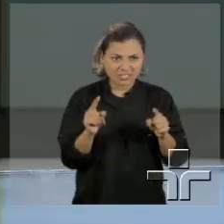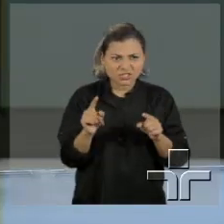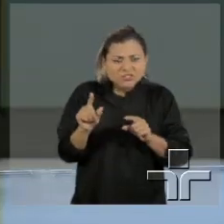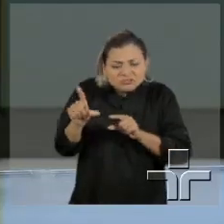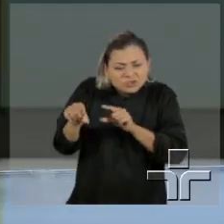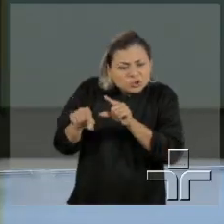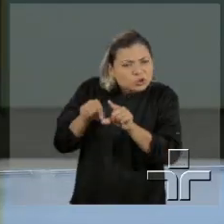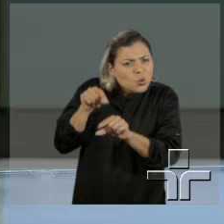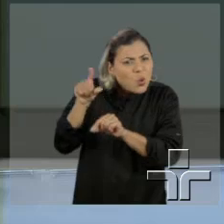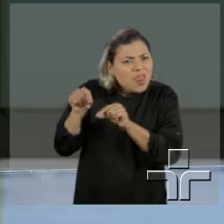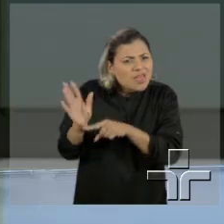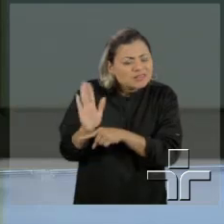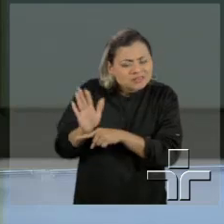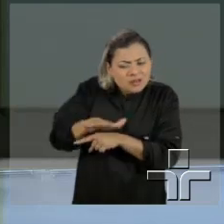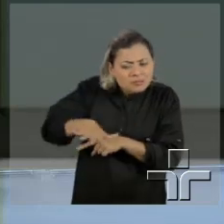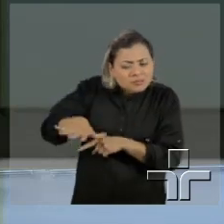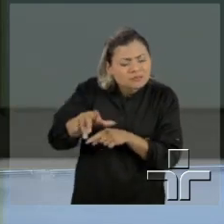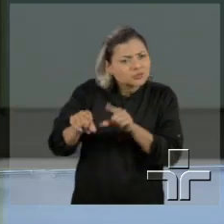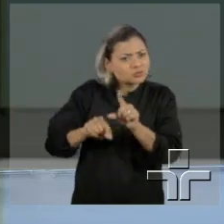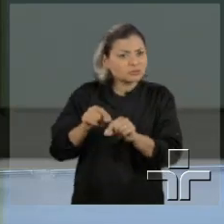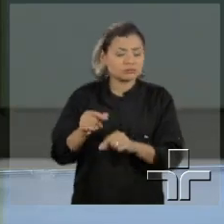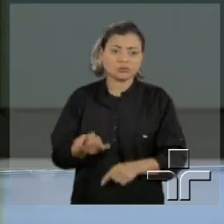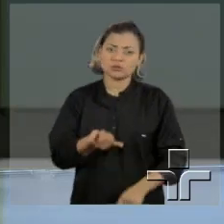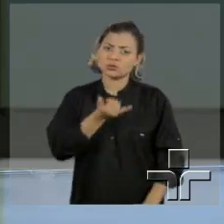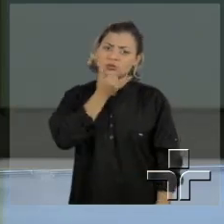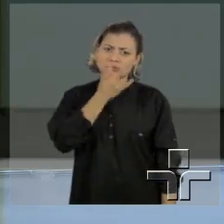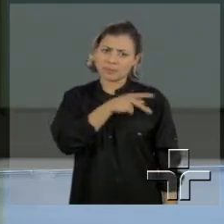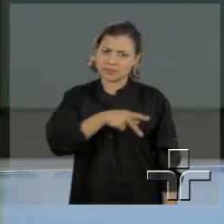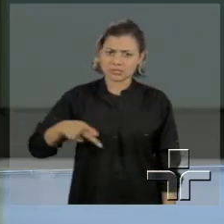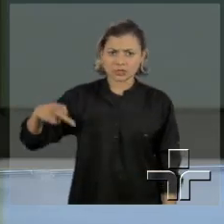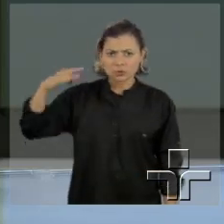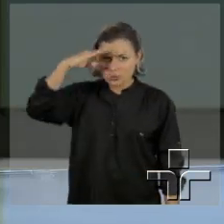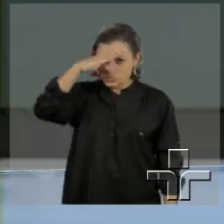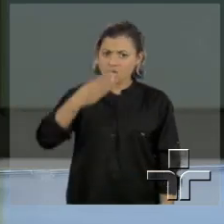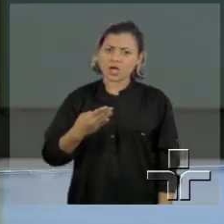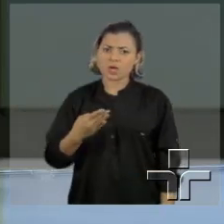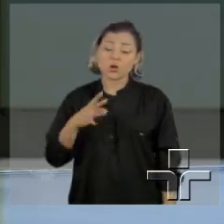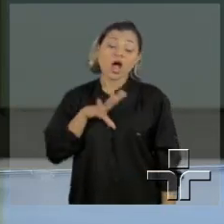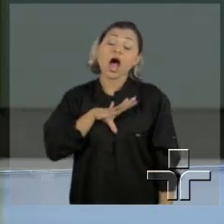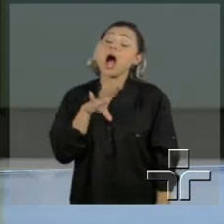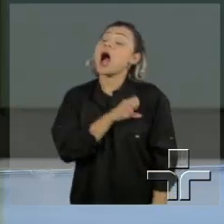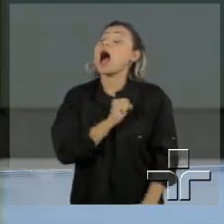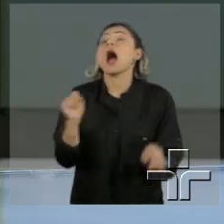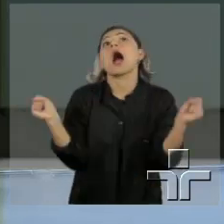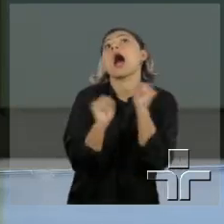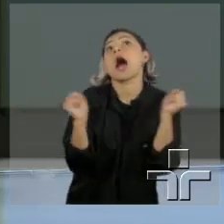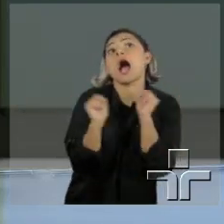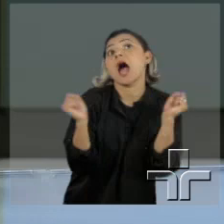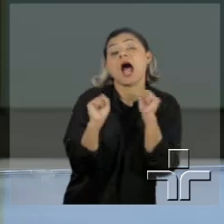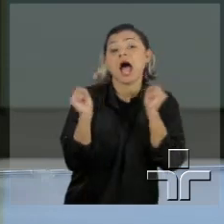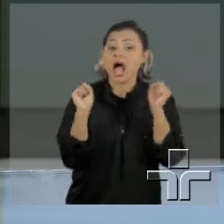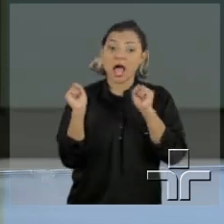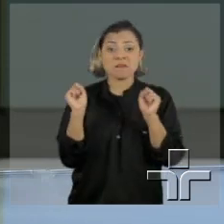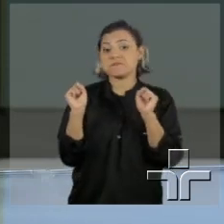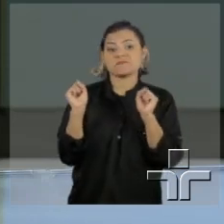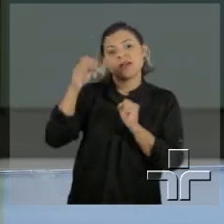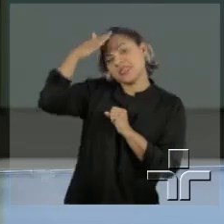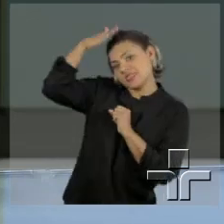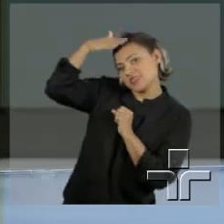o que eu acho curioso é que o presidente ele é fanático pelos Estados Unidos da América do Norte, pelo Donald Trump,